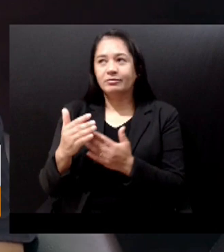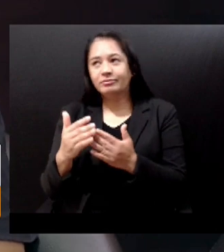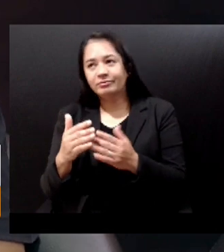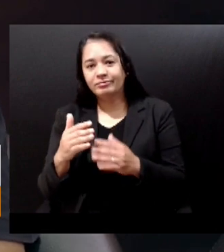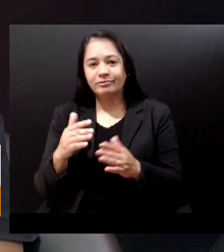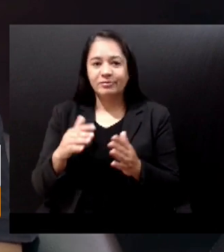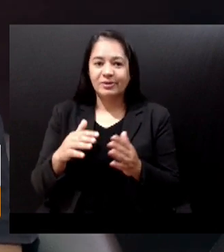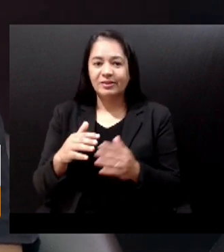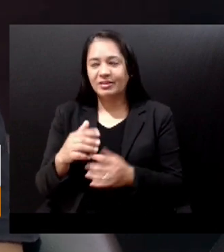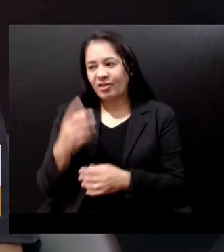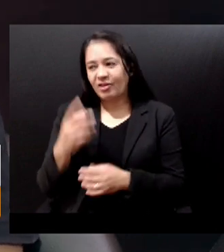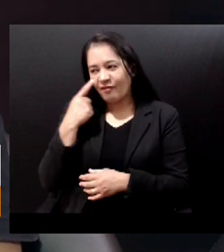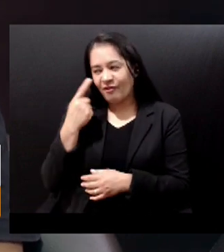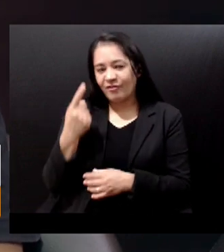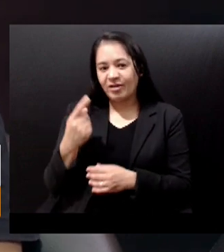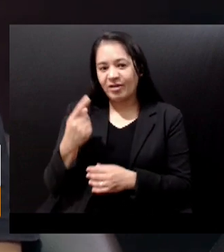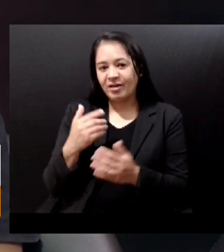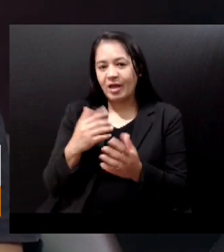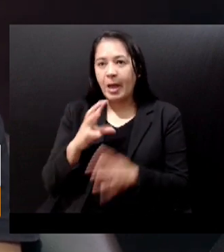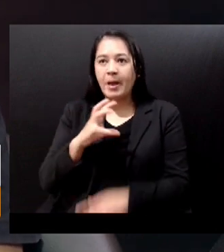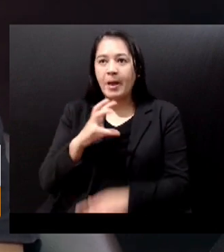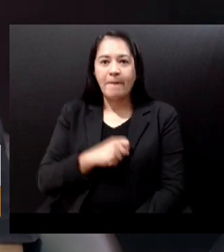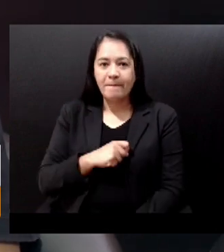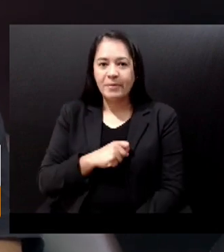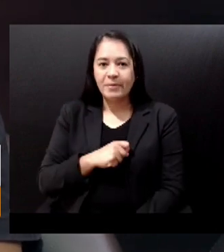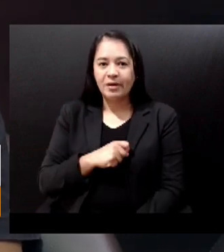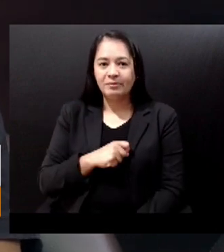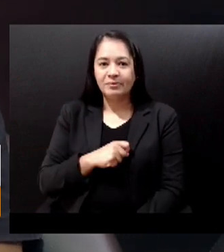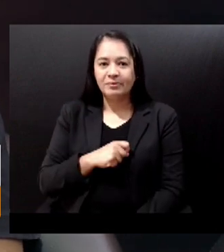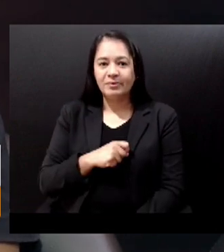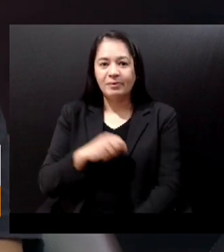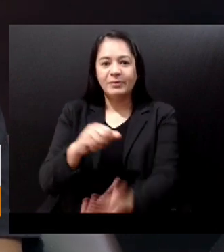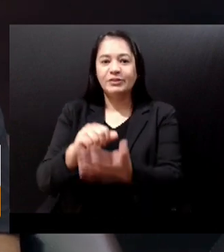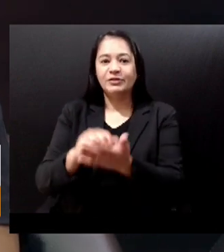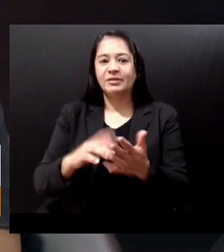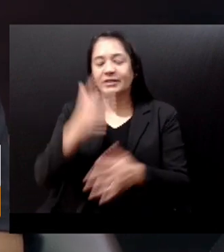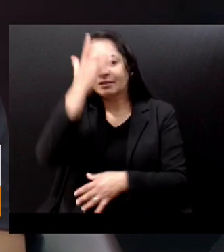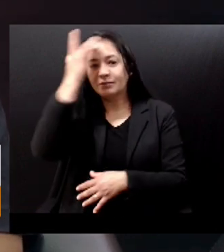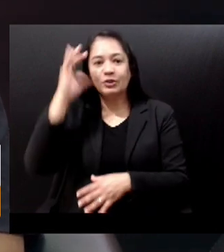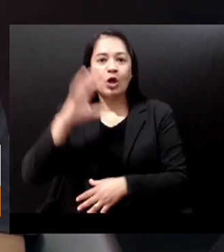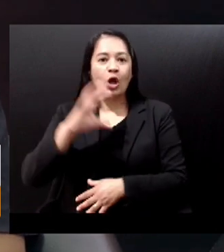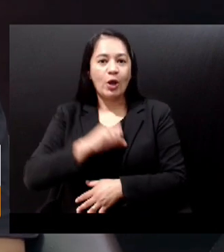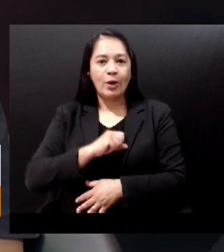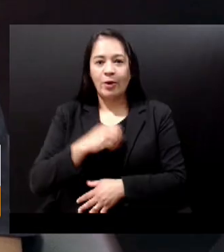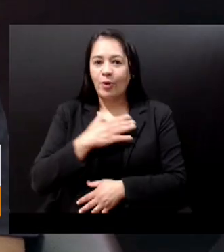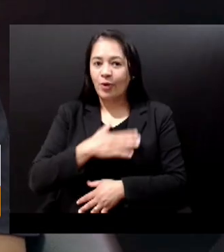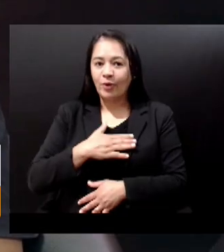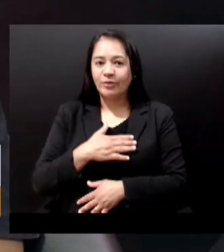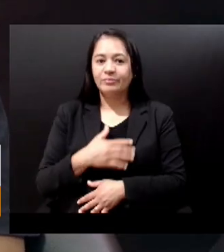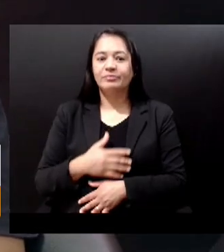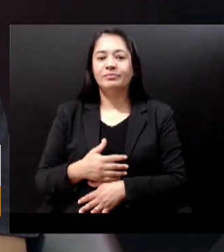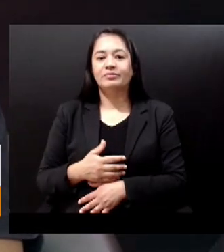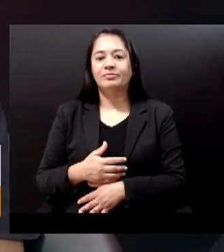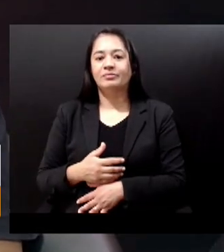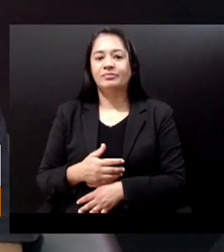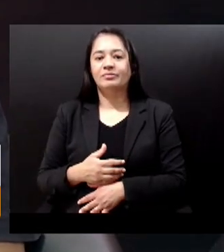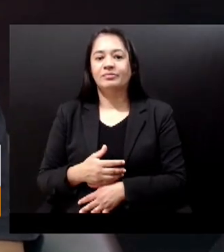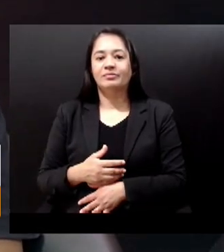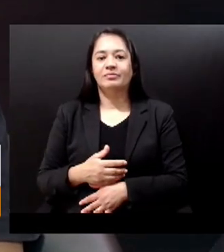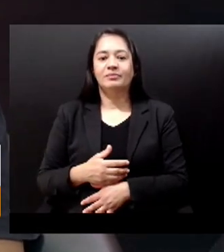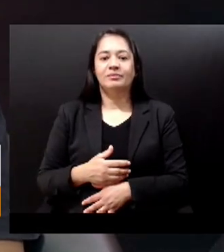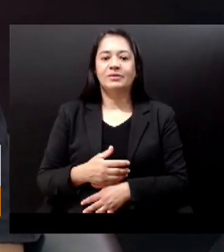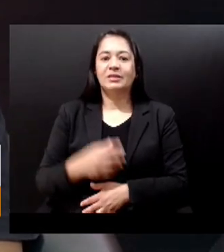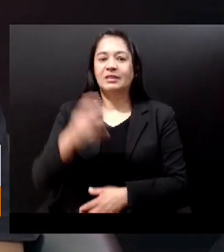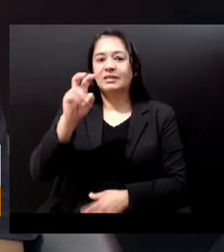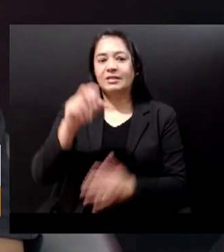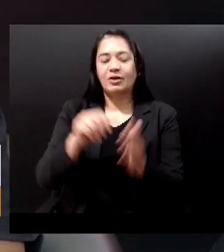é, aí ama, é uma Uhum. atividade que o pessoal ama muito, e aí, se tiver 5 vezes na semana, 10 vezes na semana